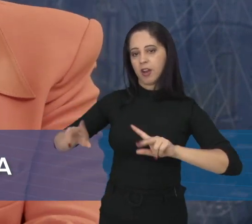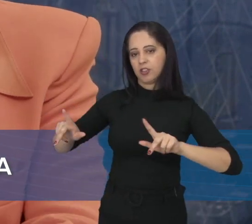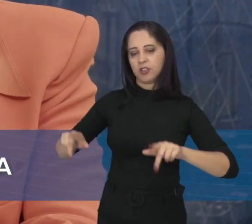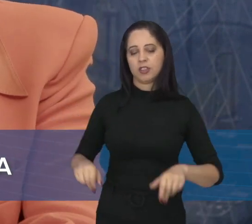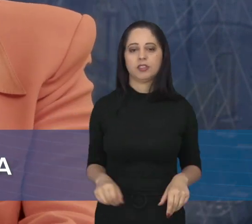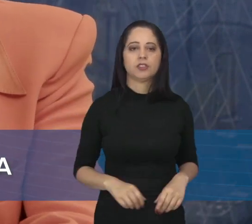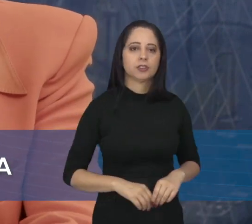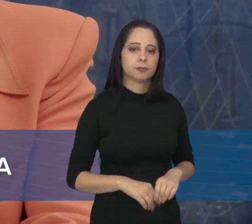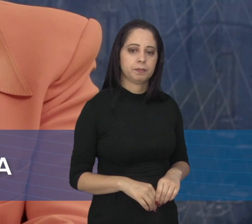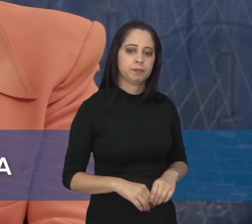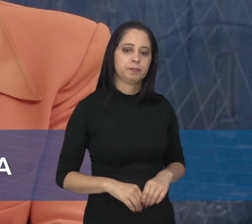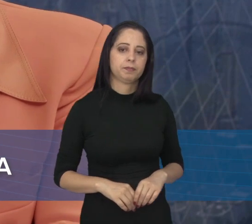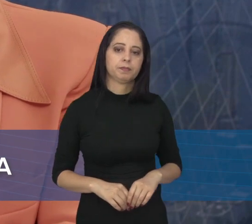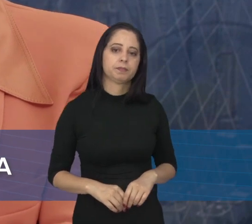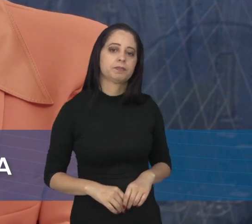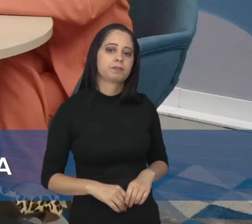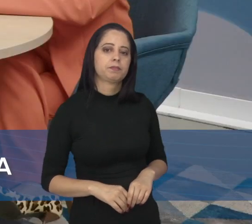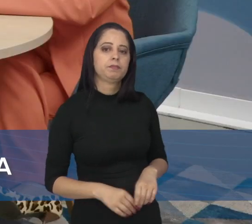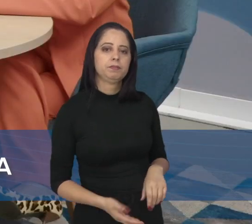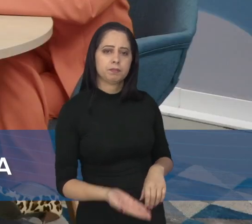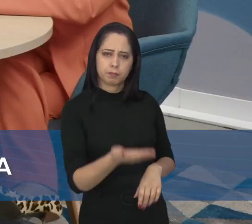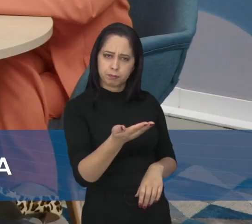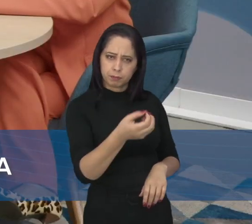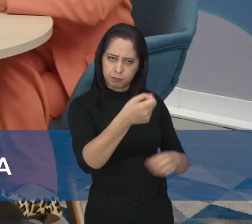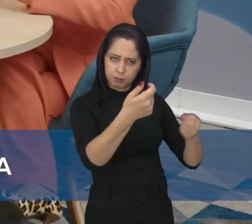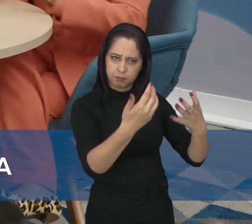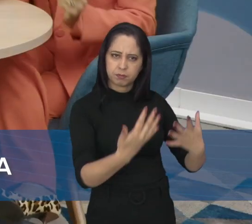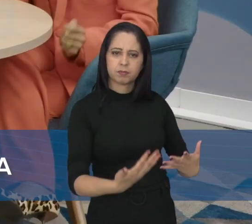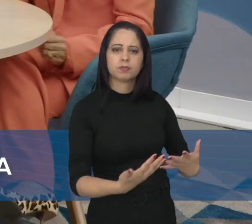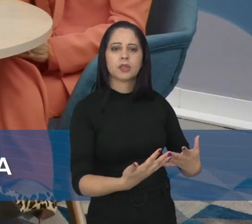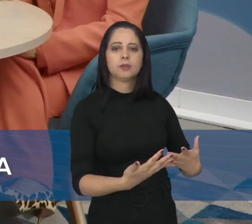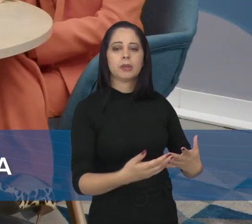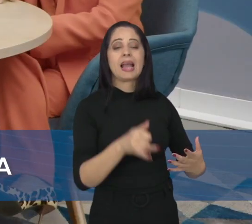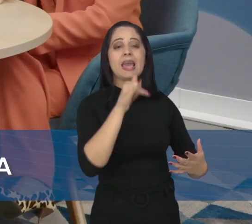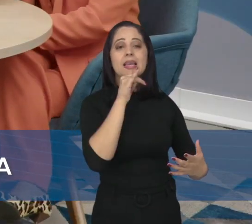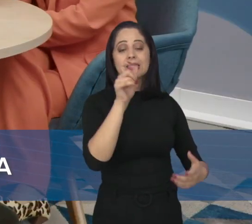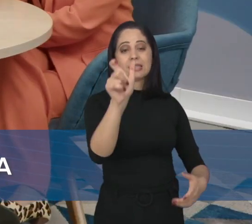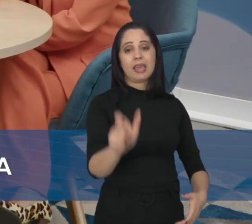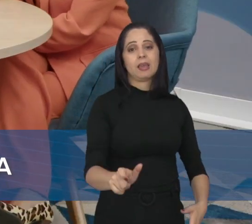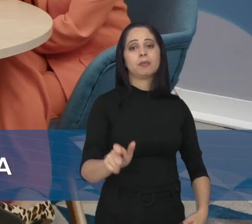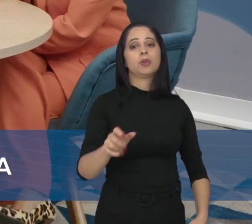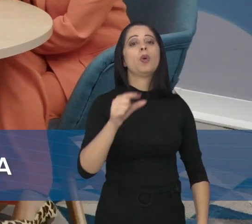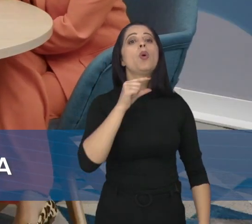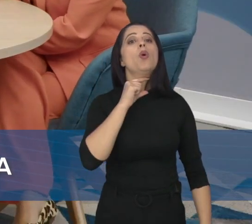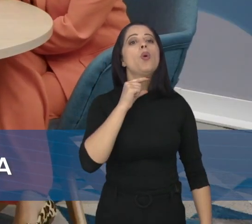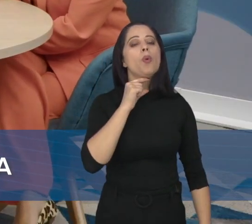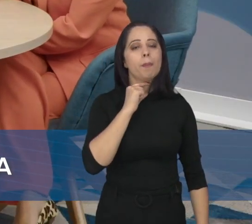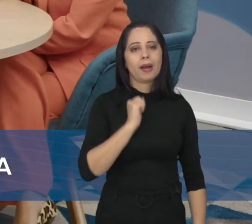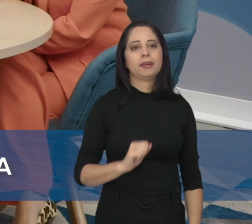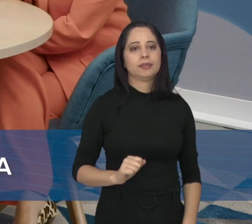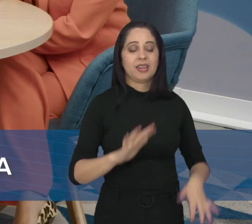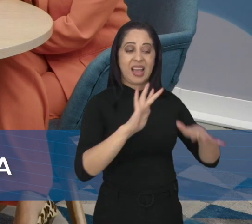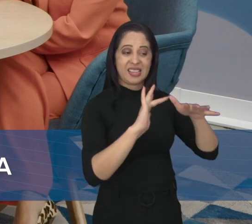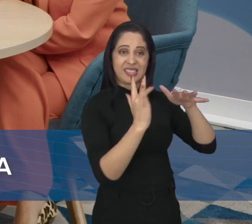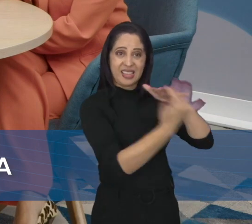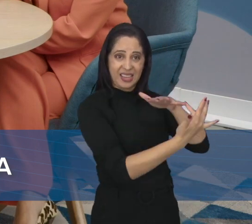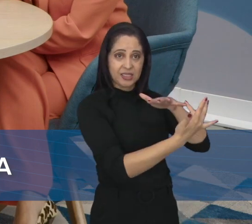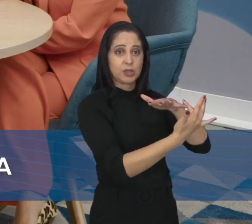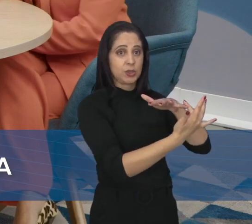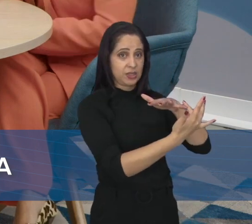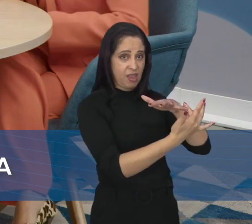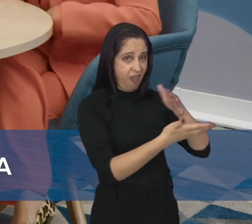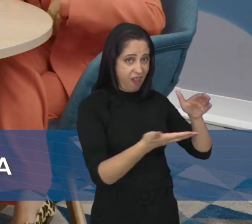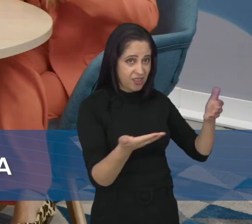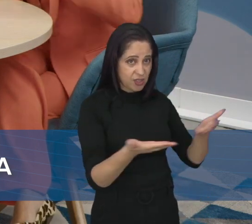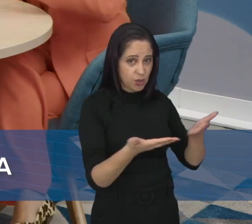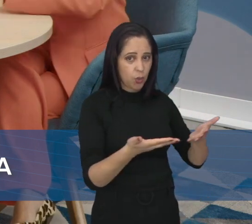social. Excelente. E o Rafael citou esse exemplo do padre, né, que viralizou. As redes sociais também, né, hoje,